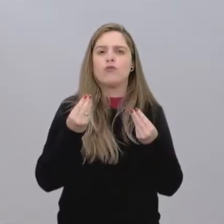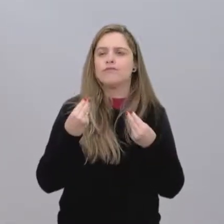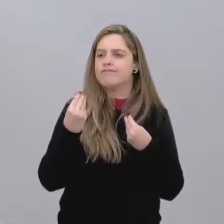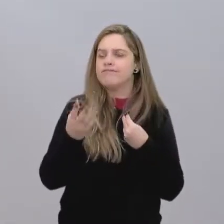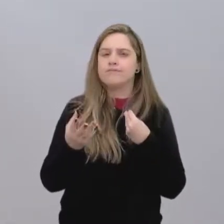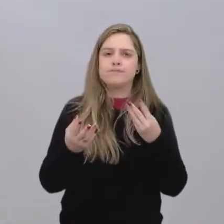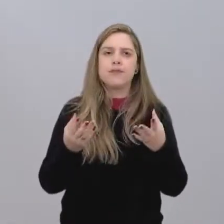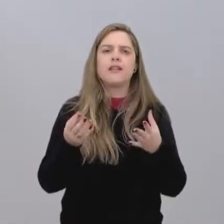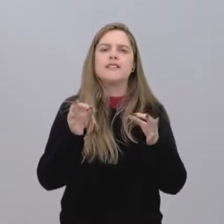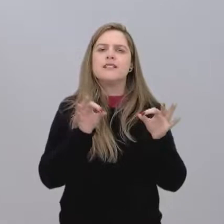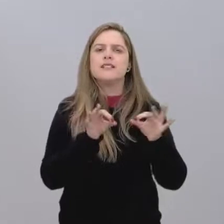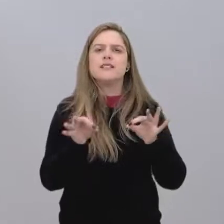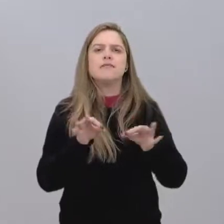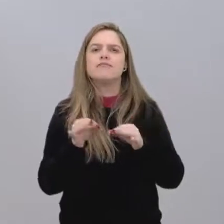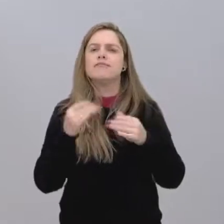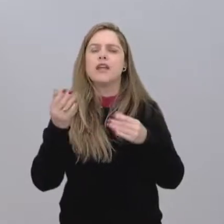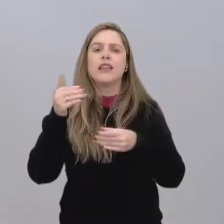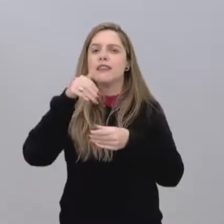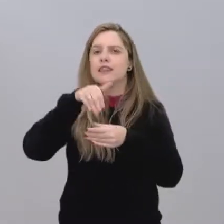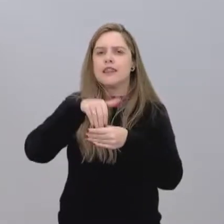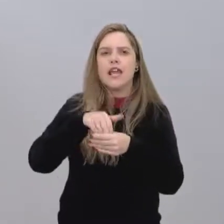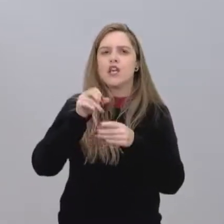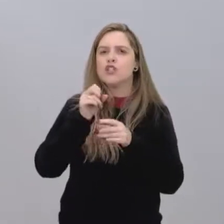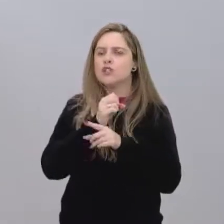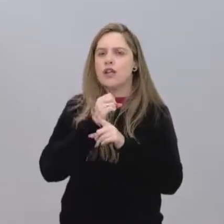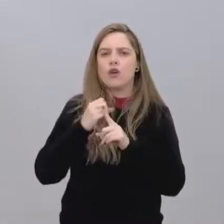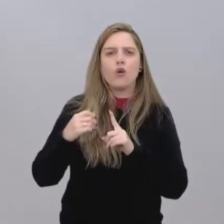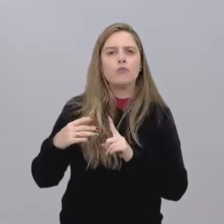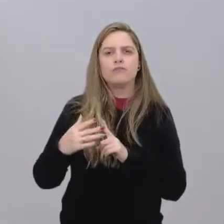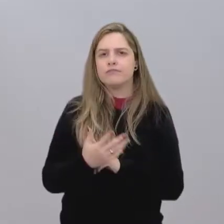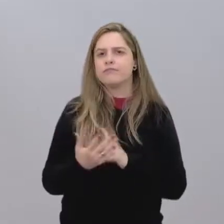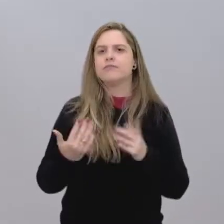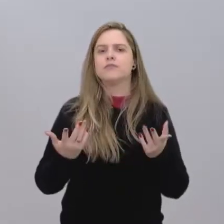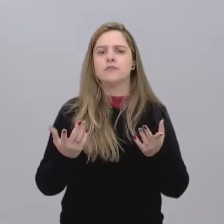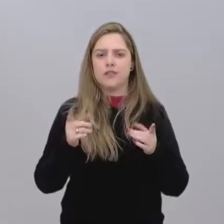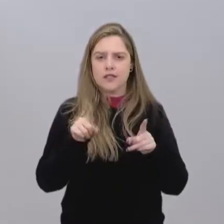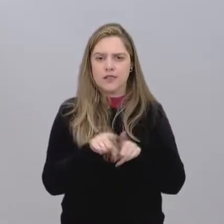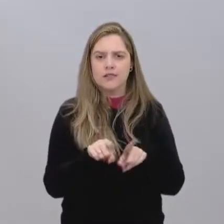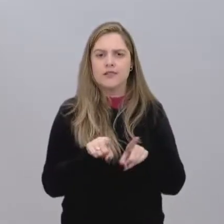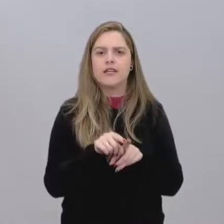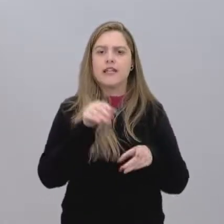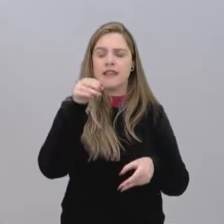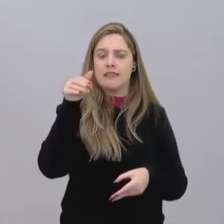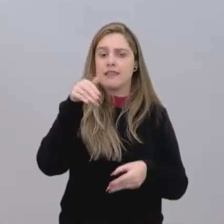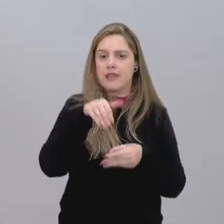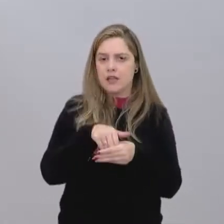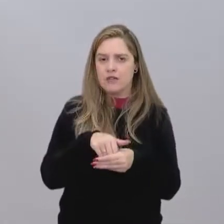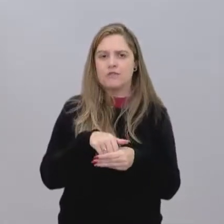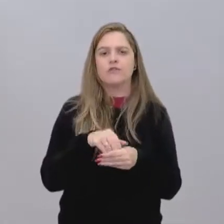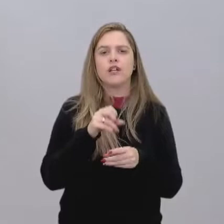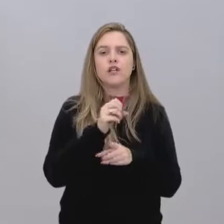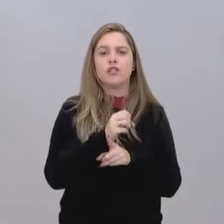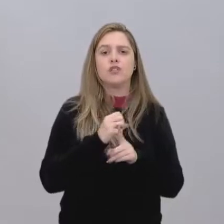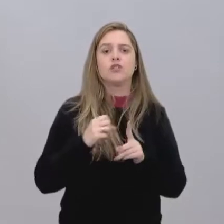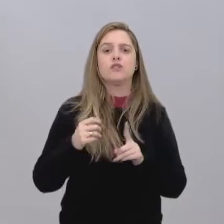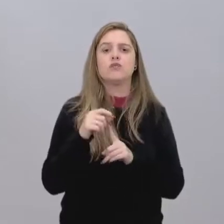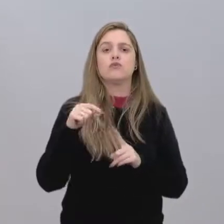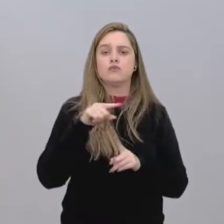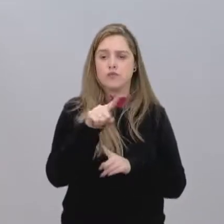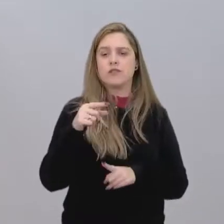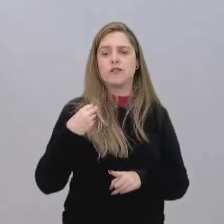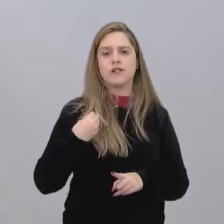essa solução dentro da nossa comunidade, dentro aí da sociedade que vocês